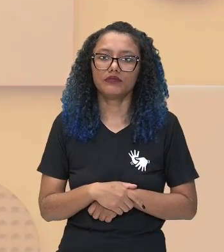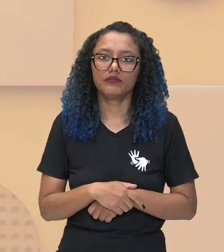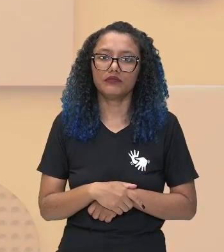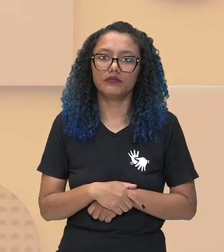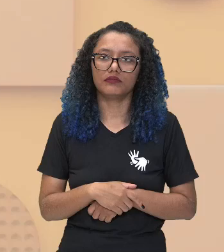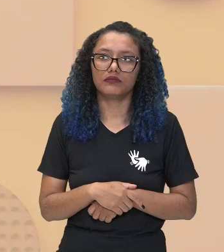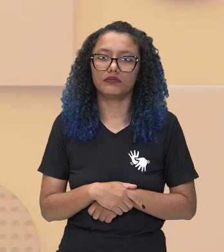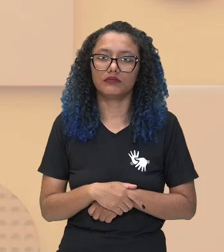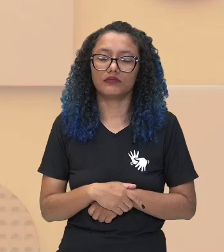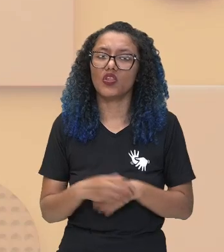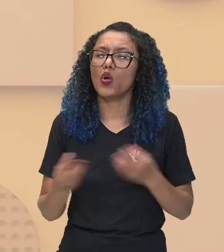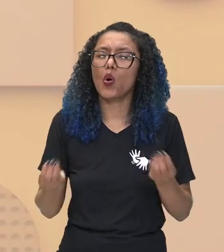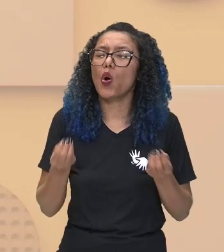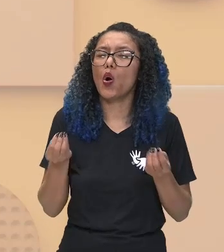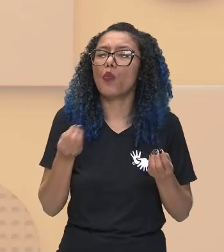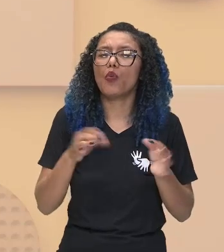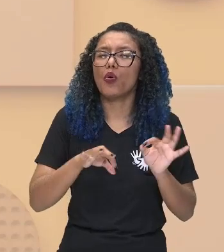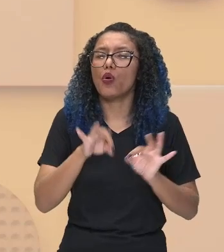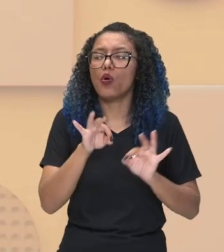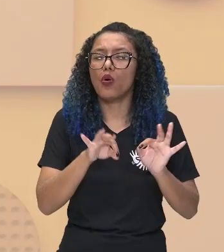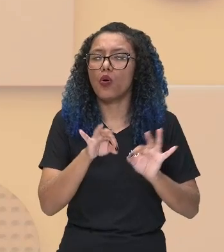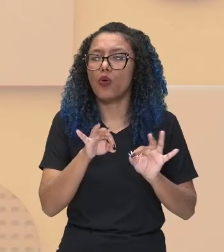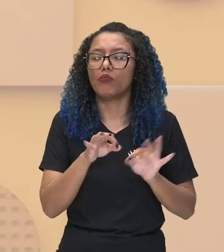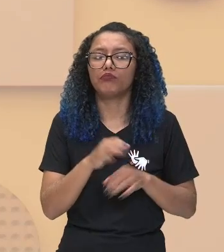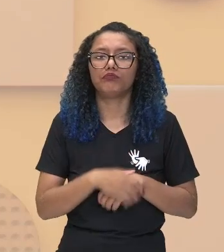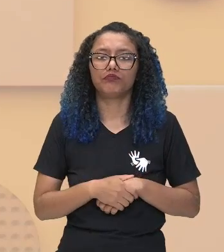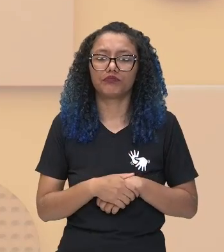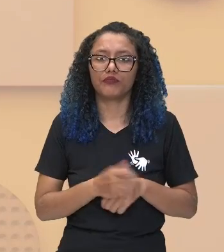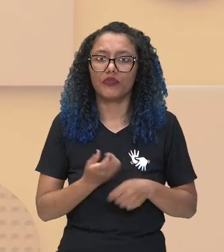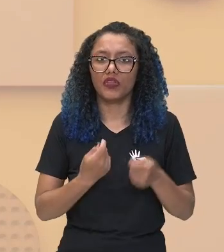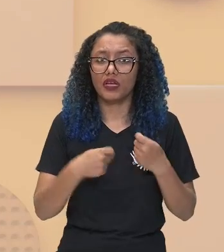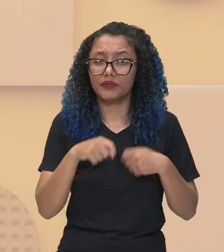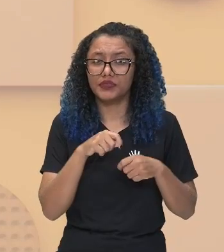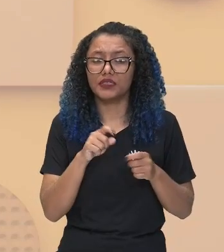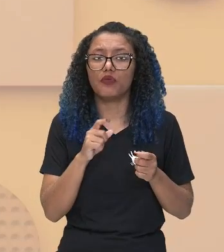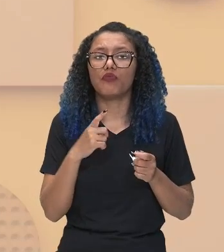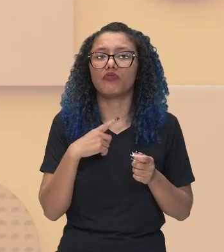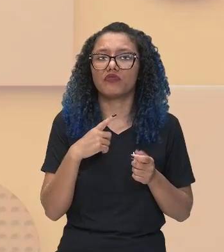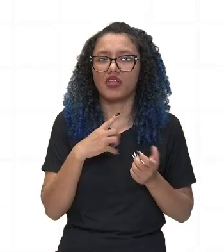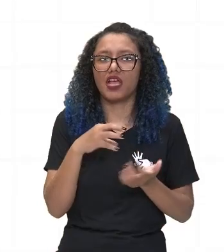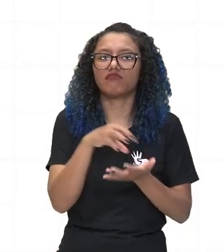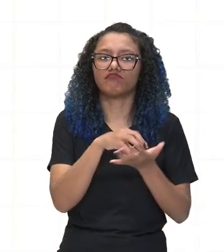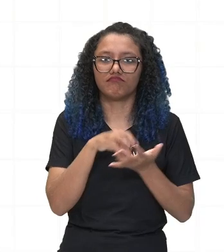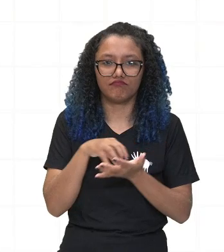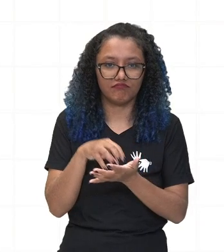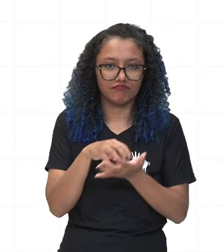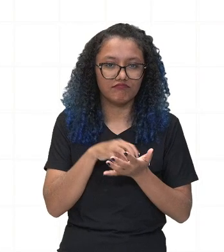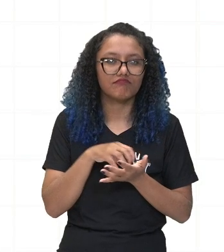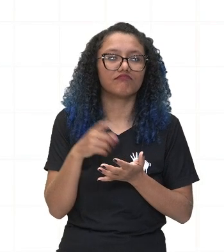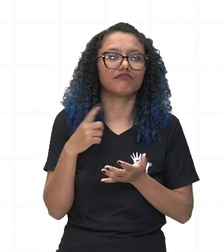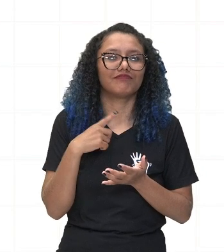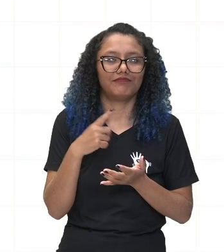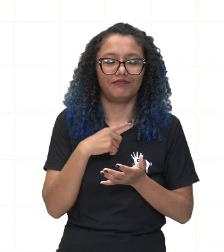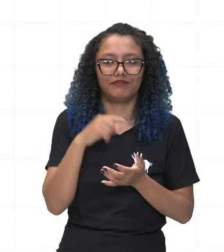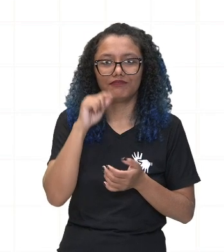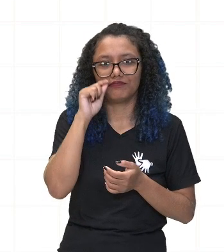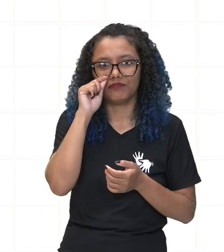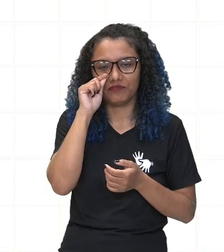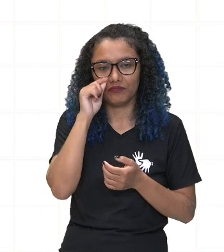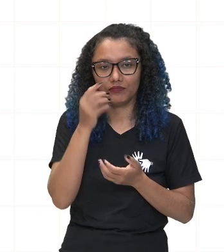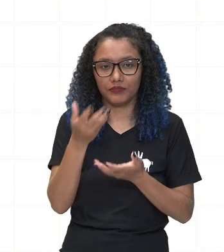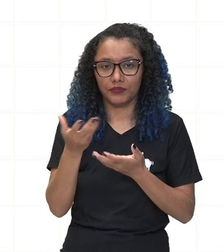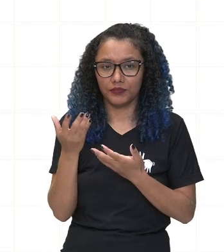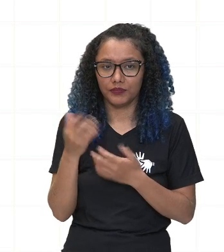vai estar organizada também? Ela vai utilizar órgãos administrativos, vamos a eles.